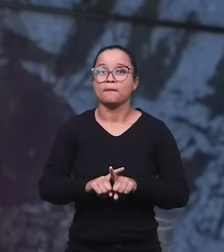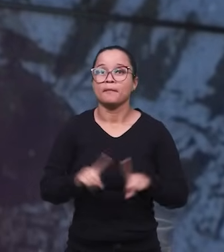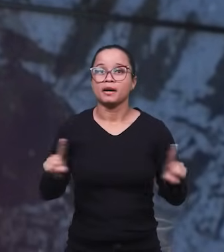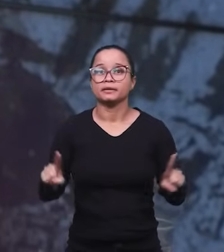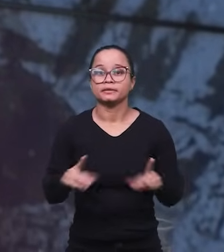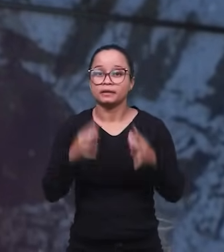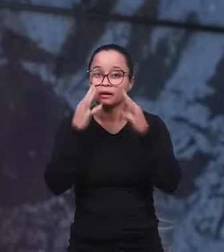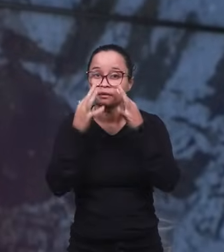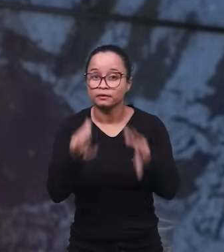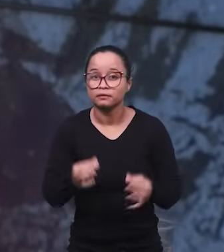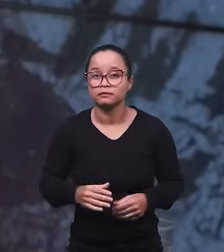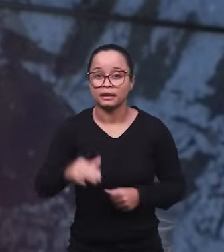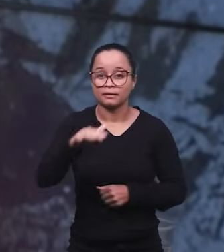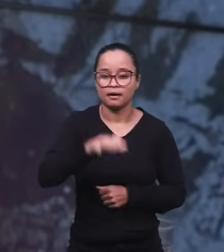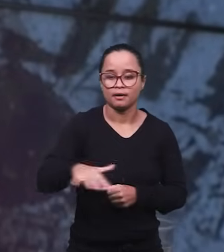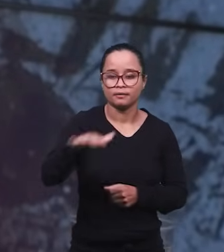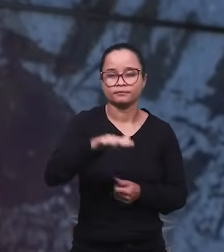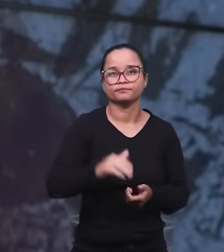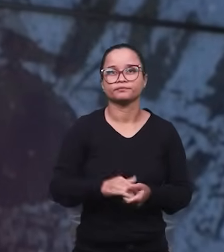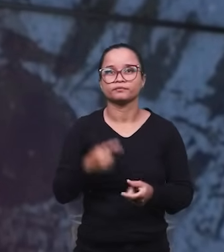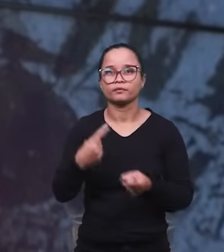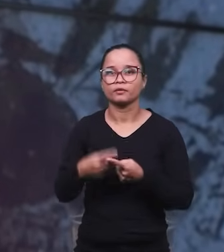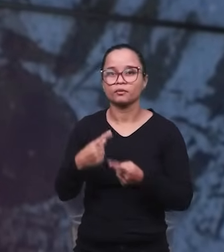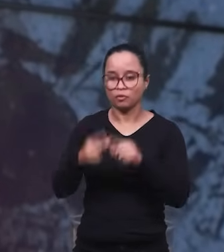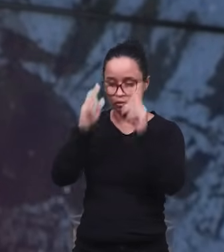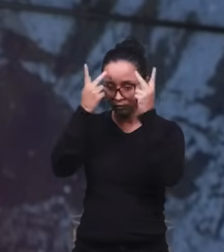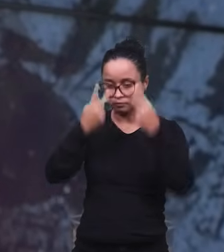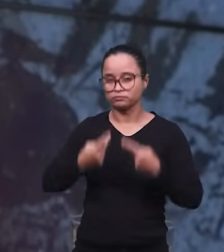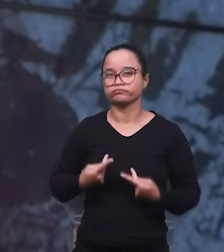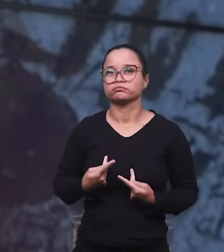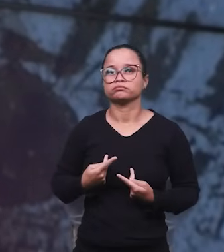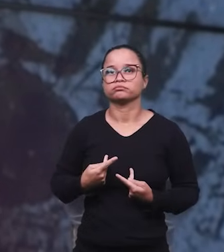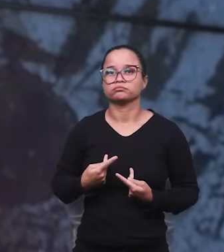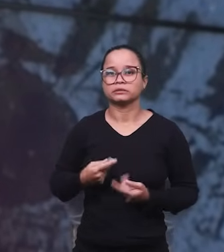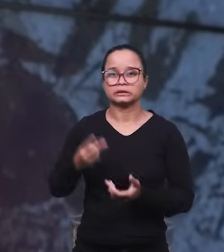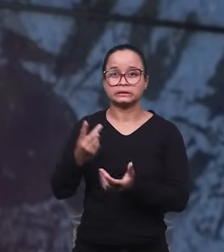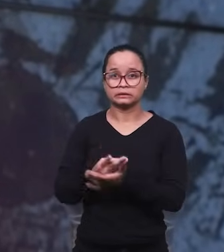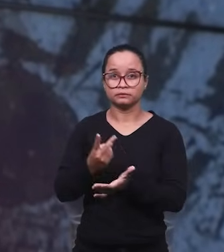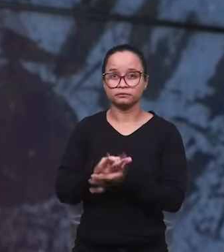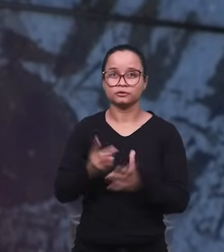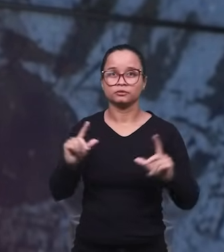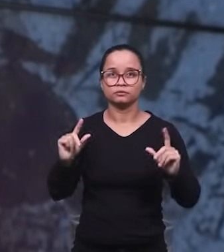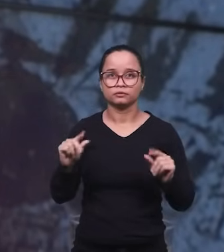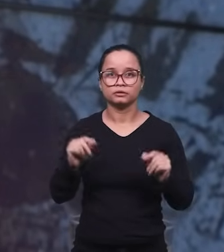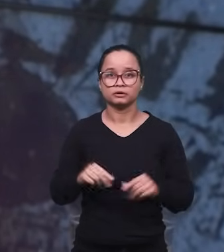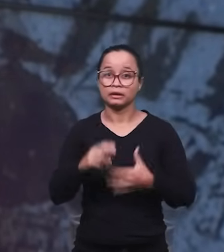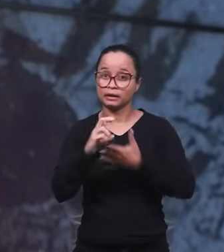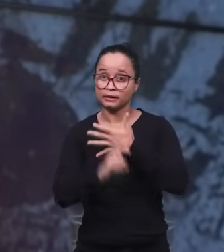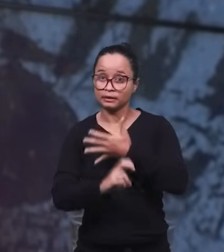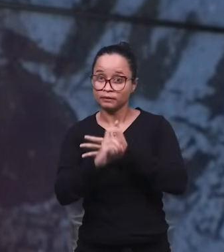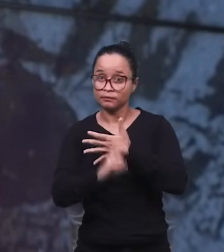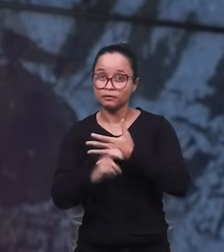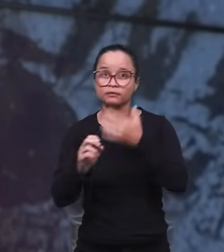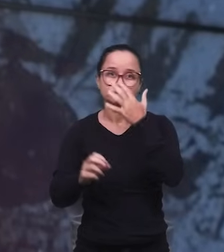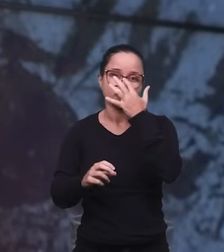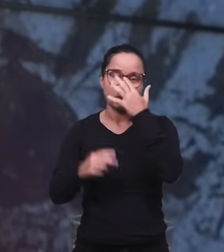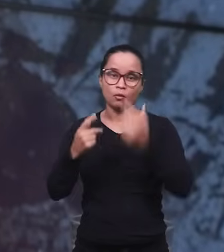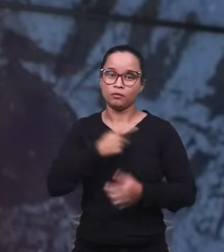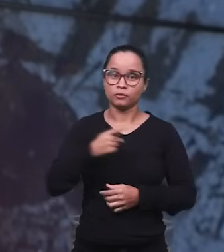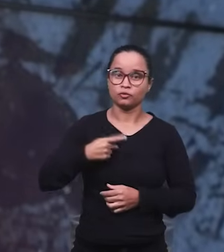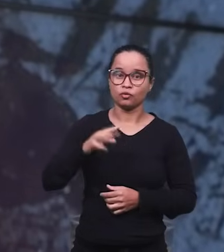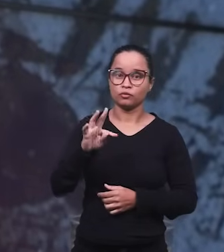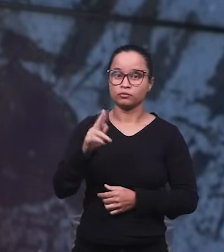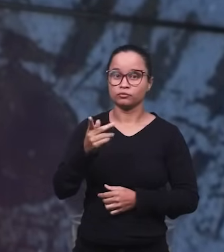questão de observar o espaço, porque o homem, ele sempre, na quinta medida, né, até o pastor Tiago